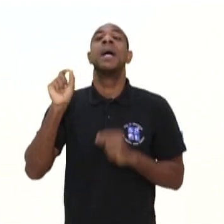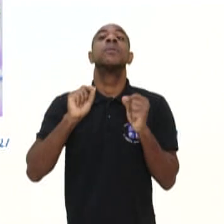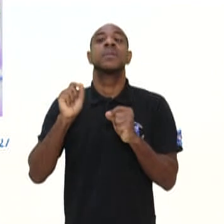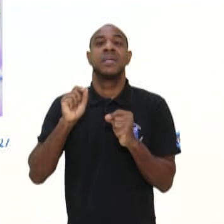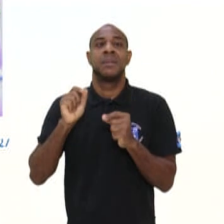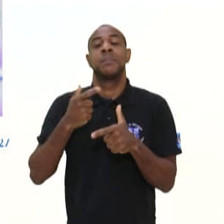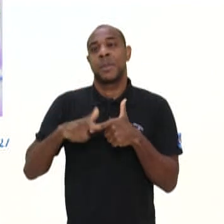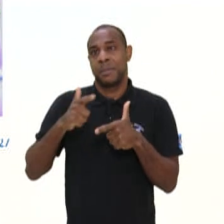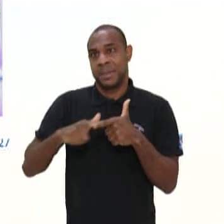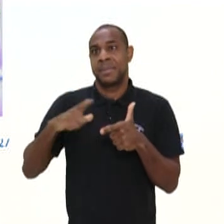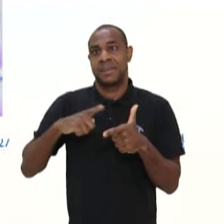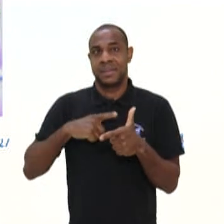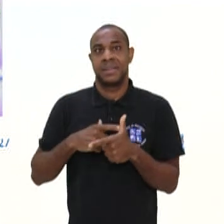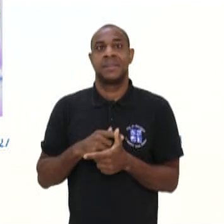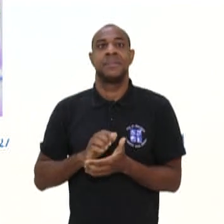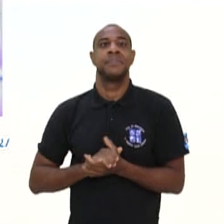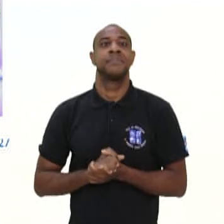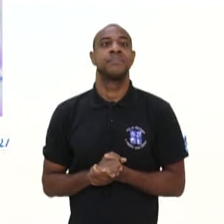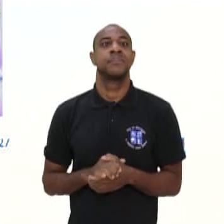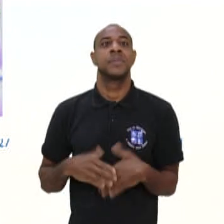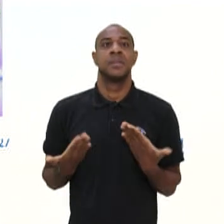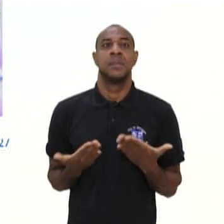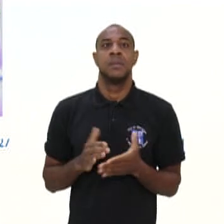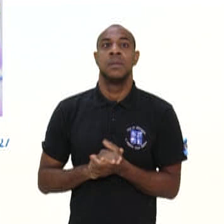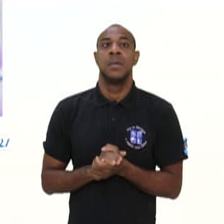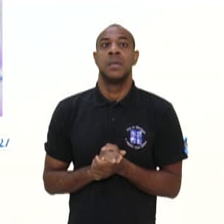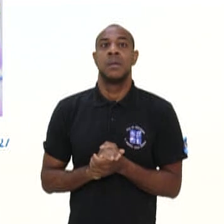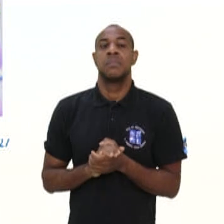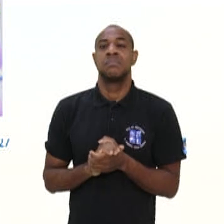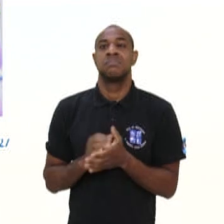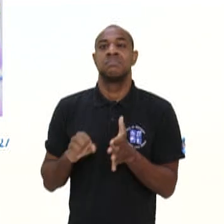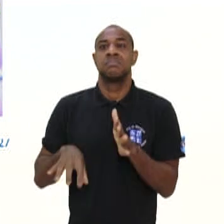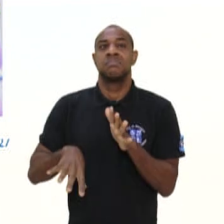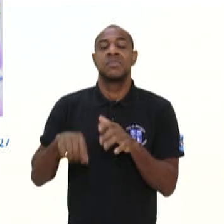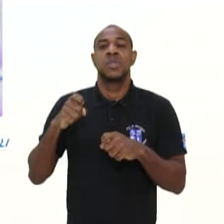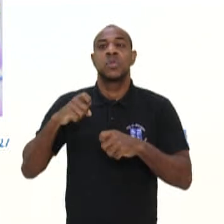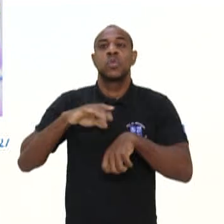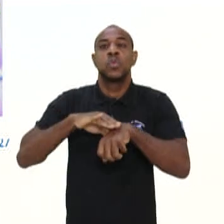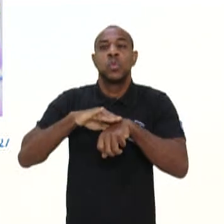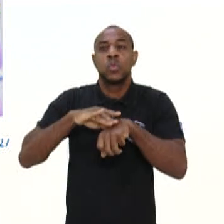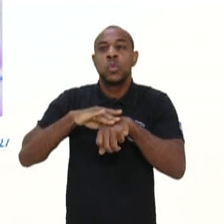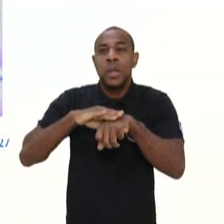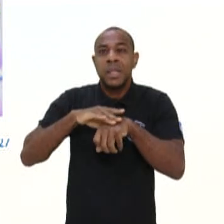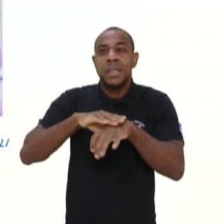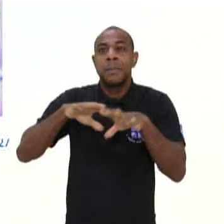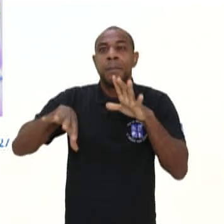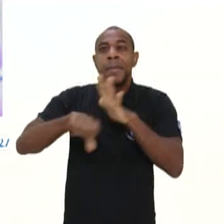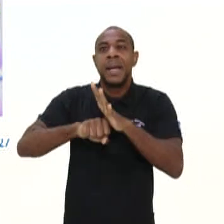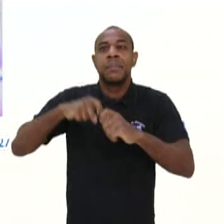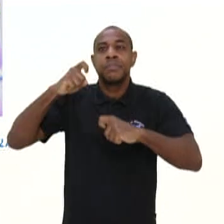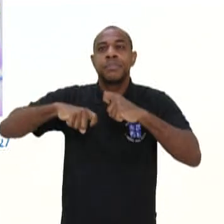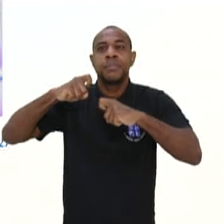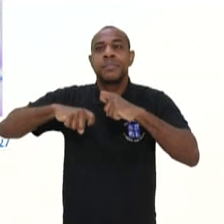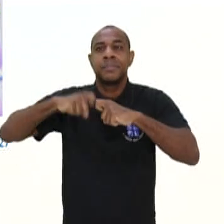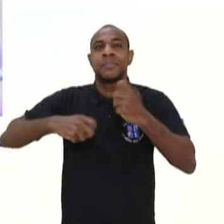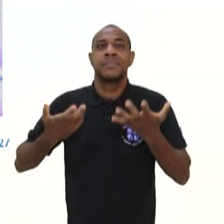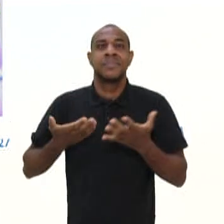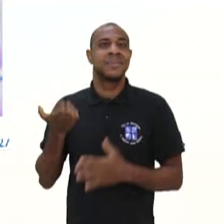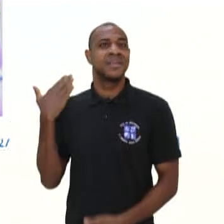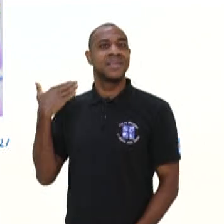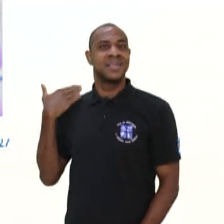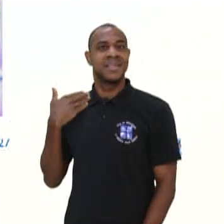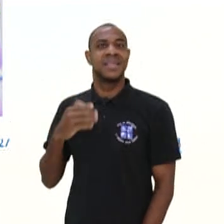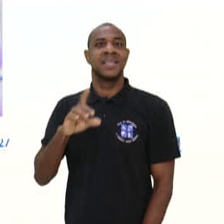basicamente prevenção. Infecções sexualmente transmissíveis. Você lembra lá que alguns anos atrás se chamava doenças